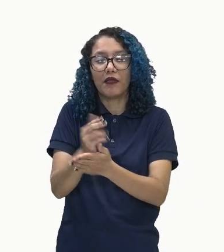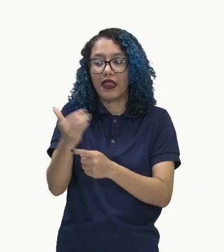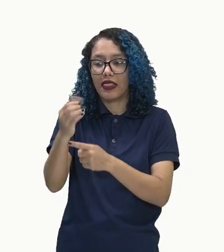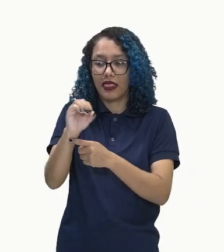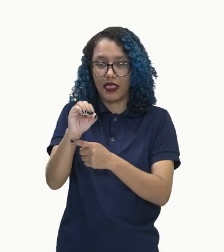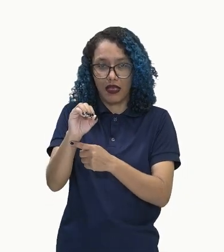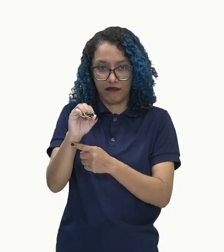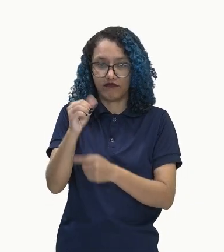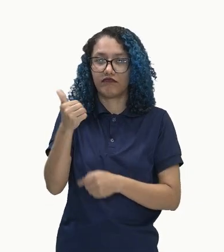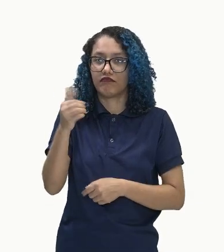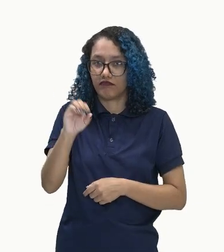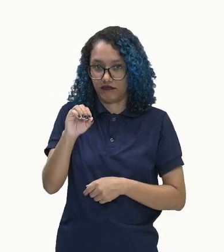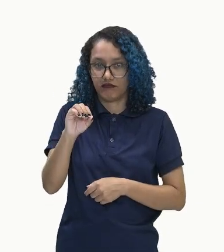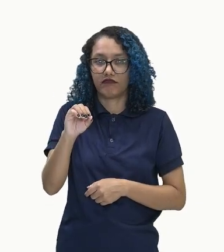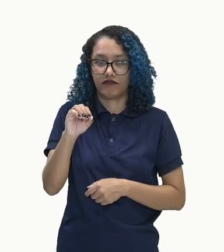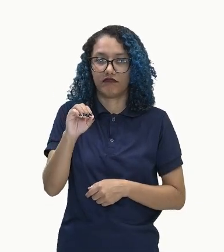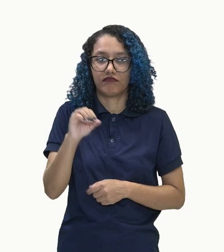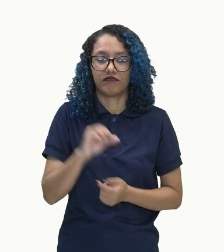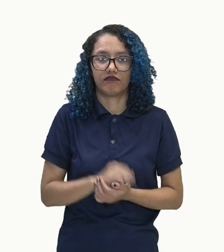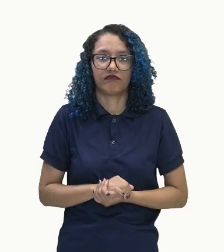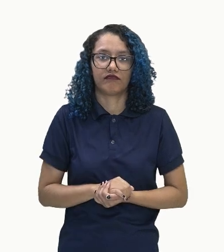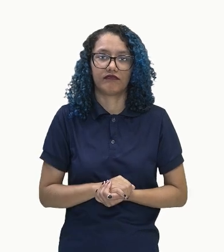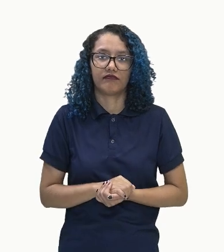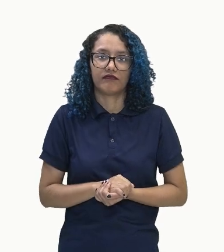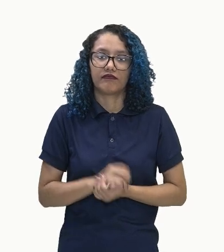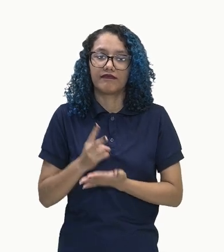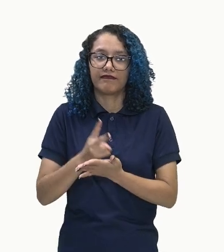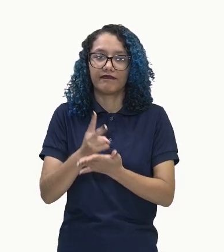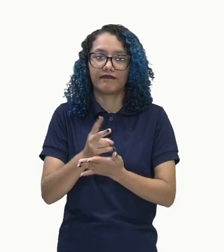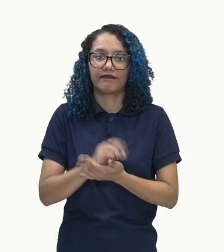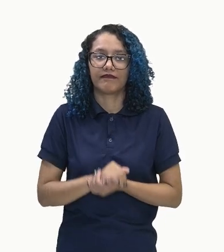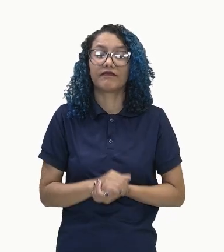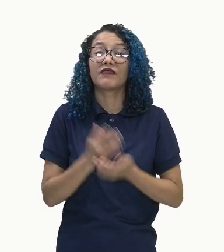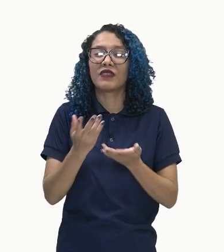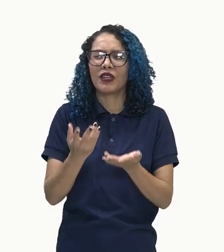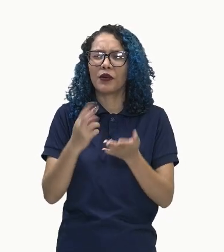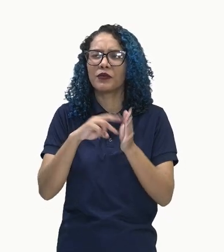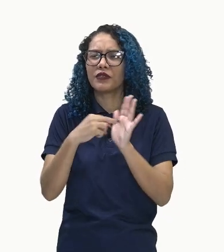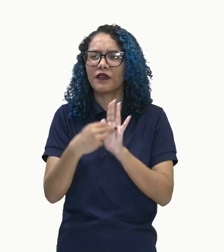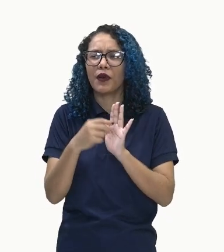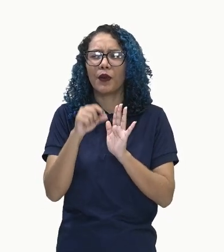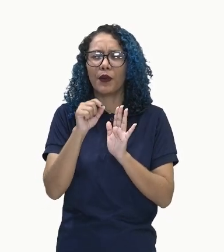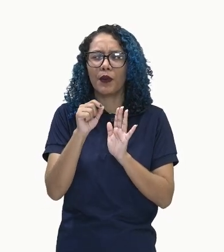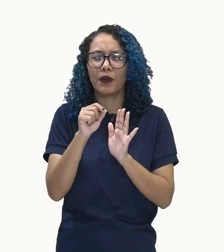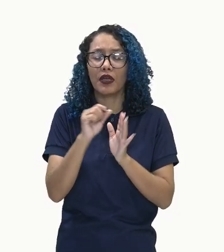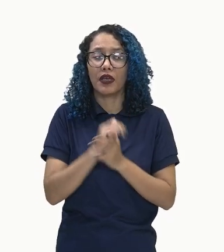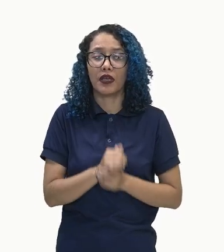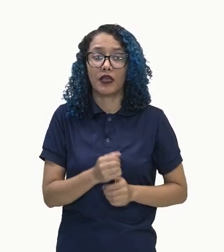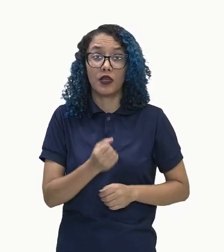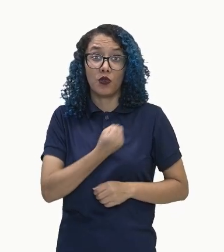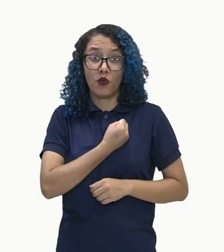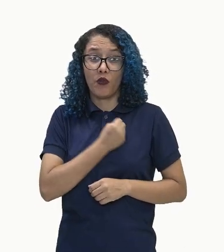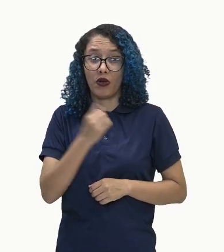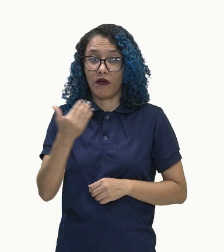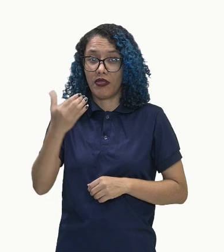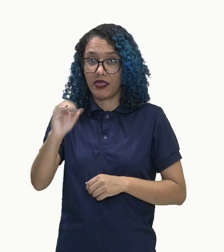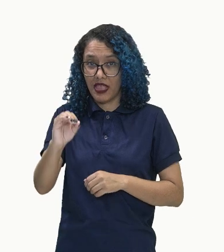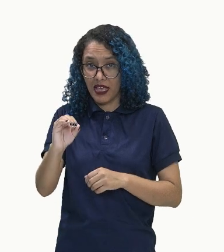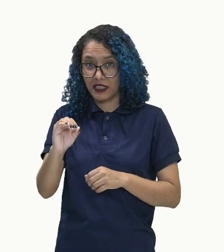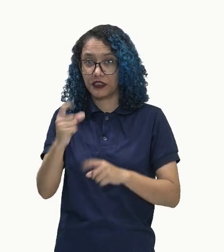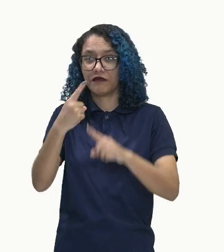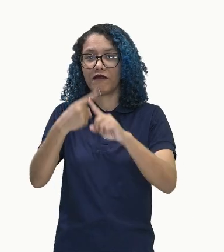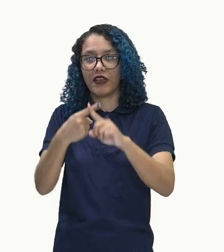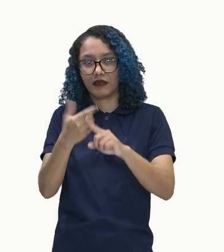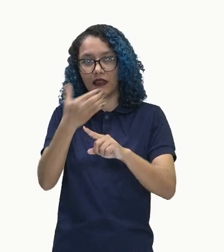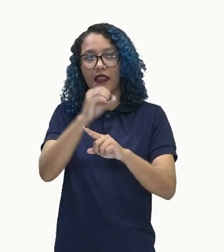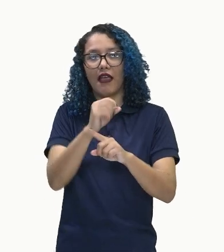ó, continua o nosso texto. Isso significa que estamos multiplicando o número 10 por si mesmo n vezes.